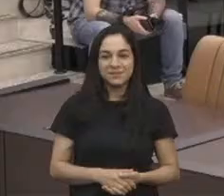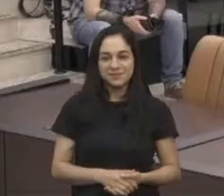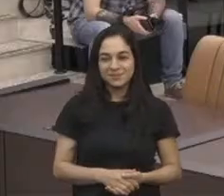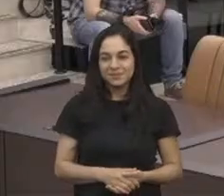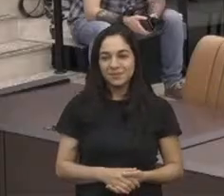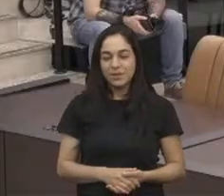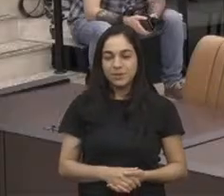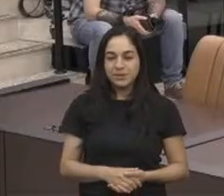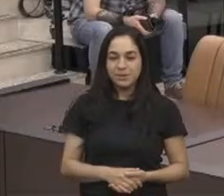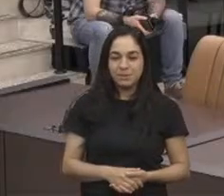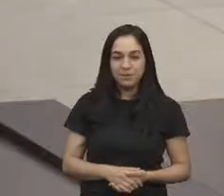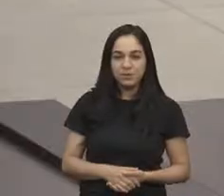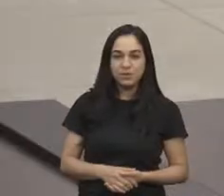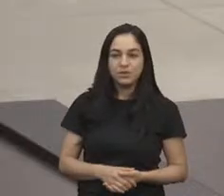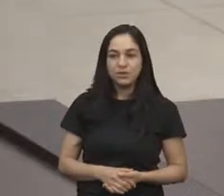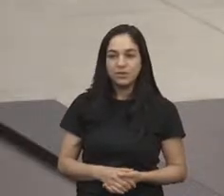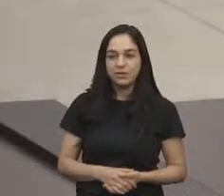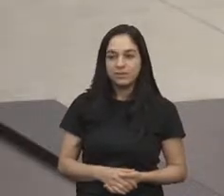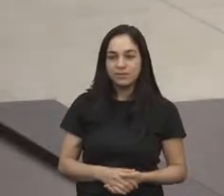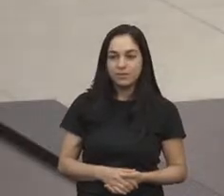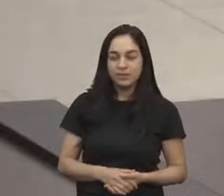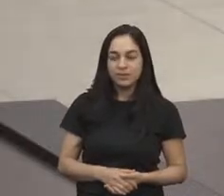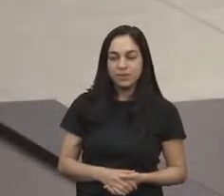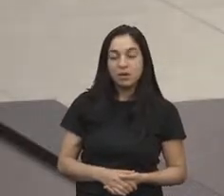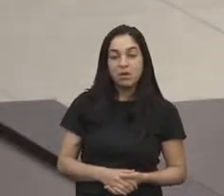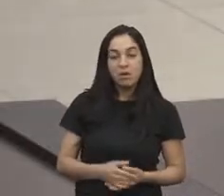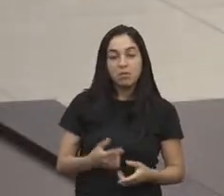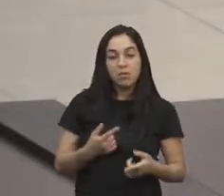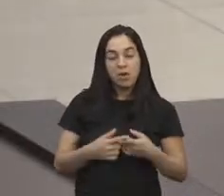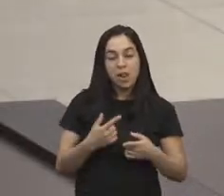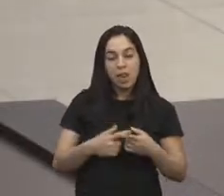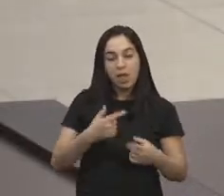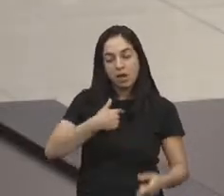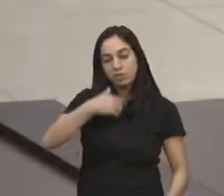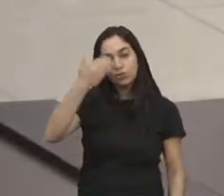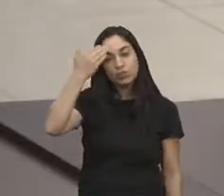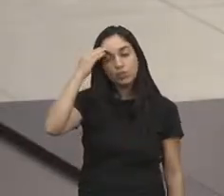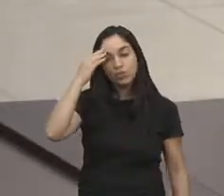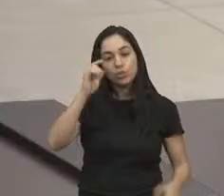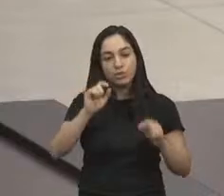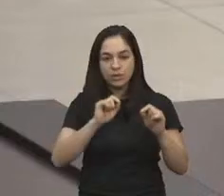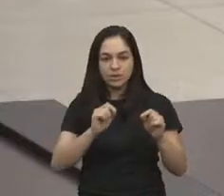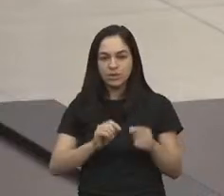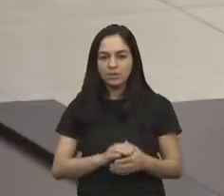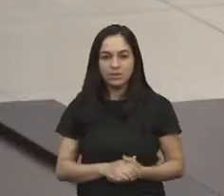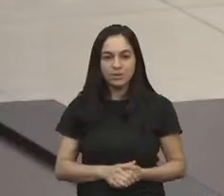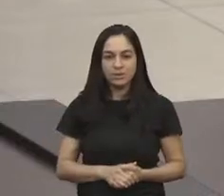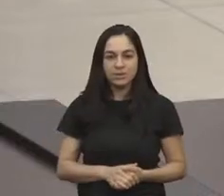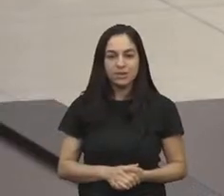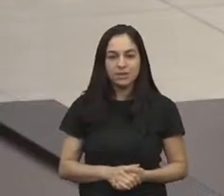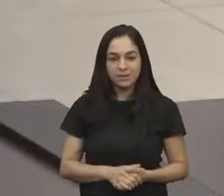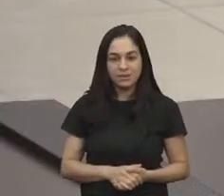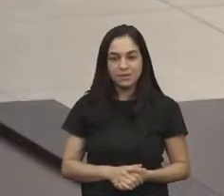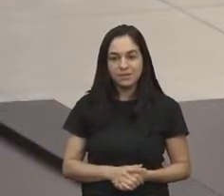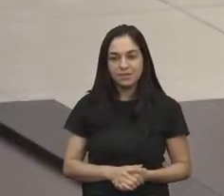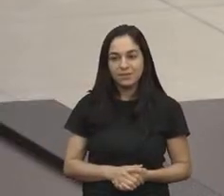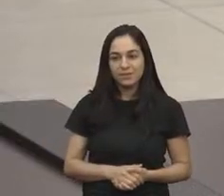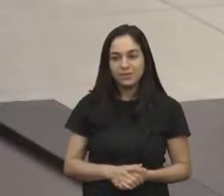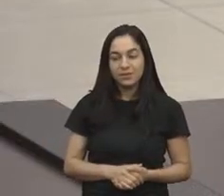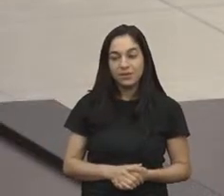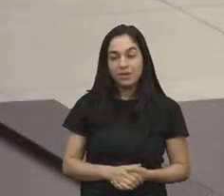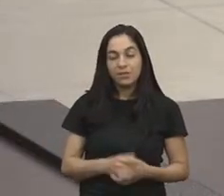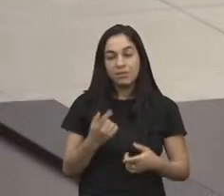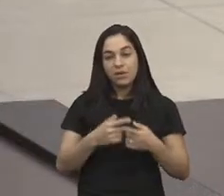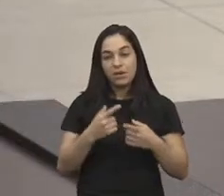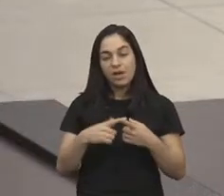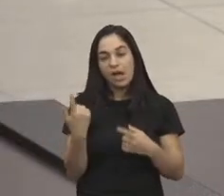Ah, tá, ok. Só para eu entender, porque eu não entendi a logística deste movimento hoje. Por isso que a gente fala